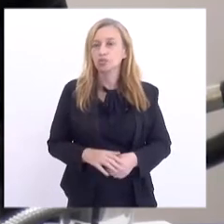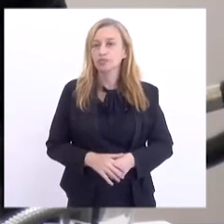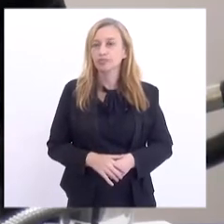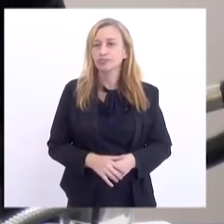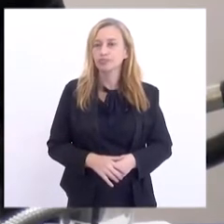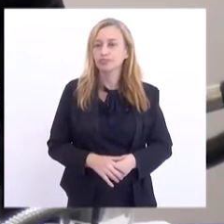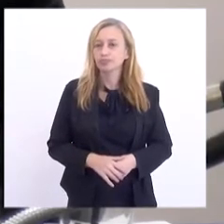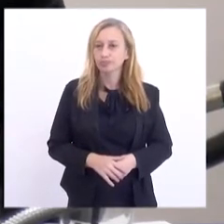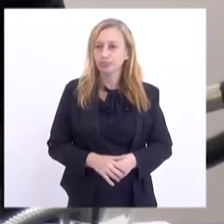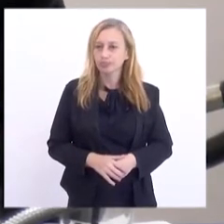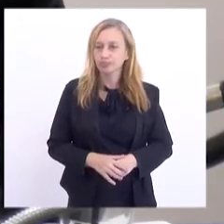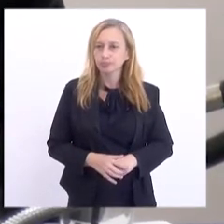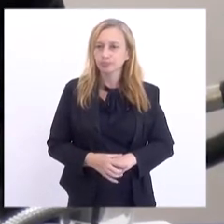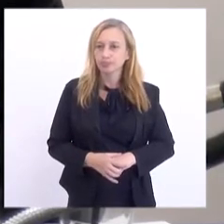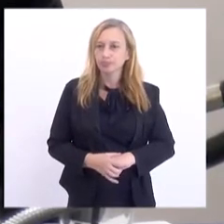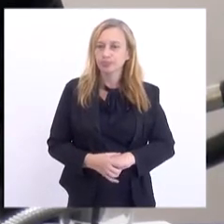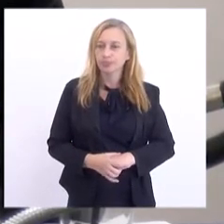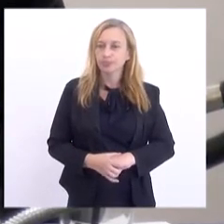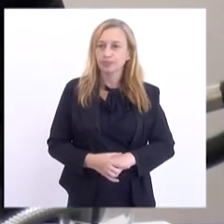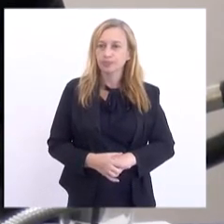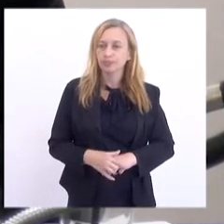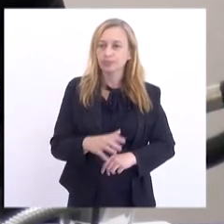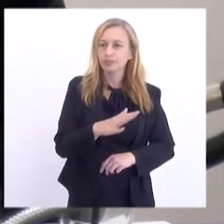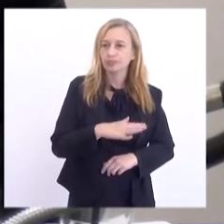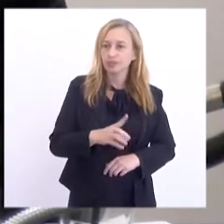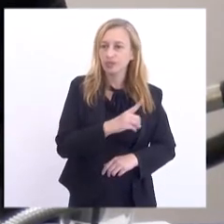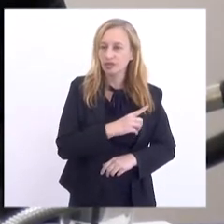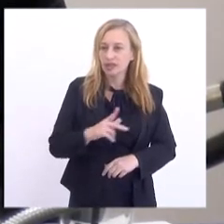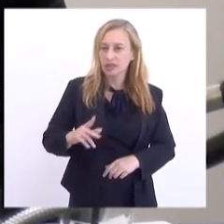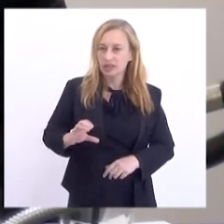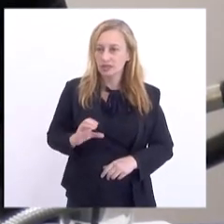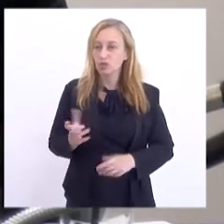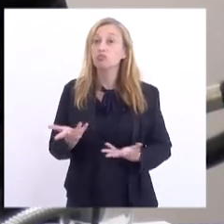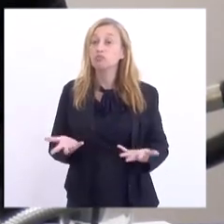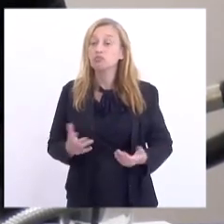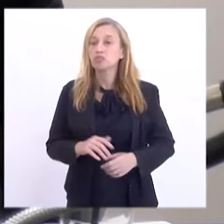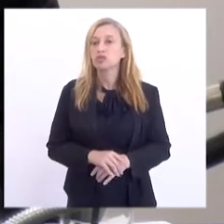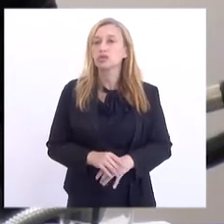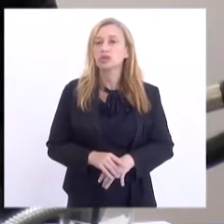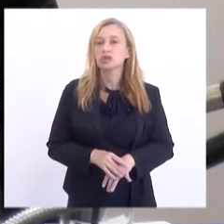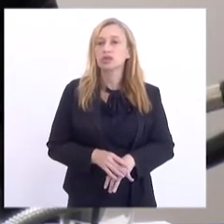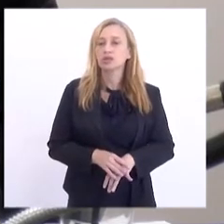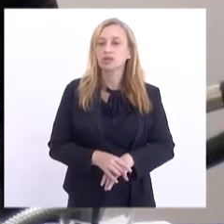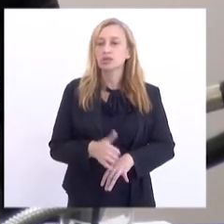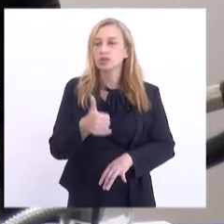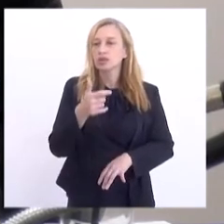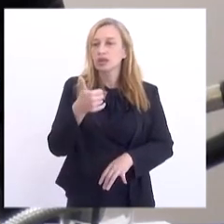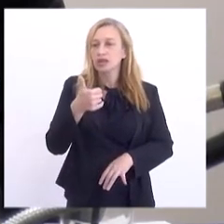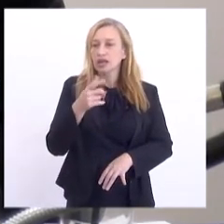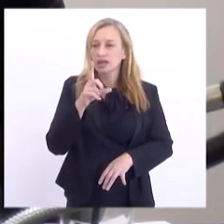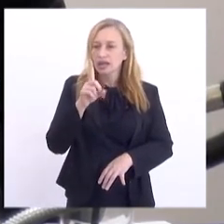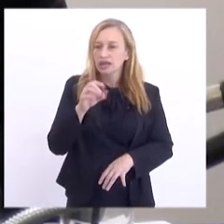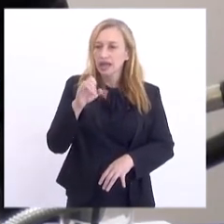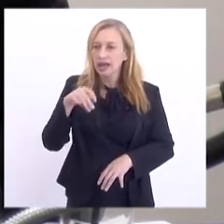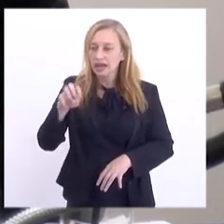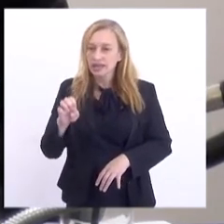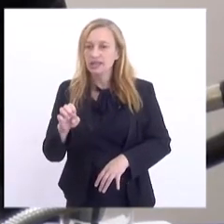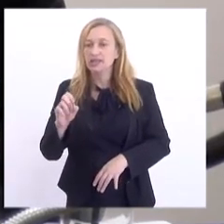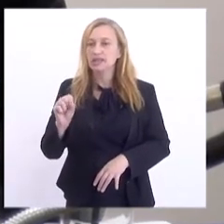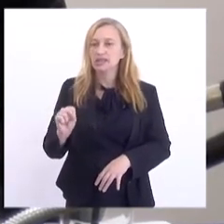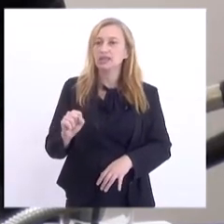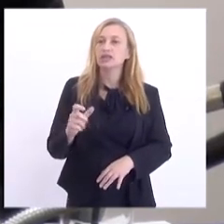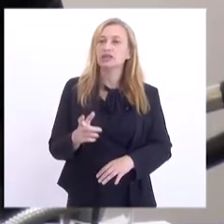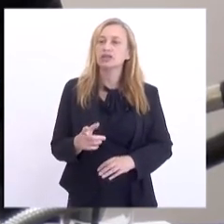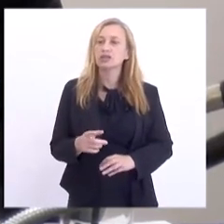por exemplo na área de Defesa Civil sabe modex pluviômetros